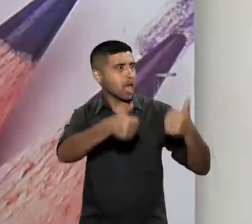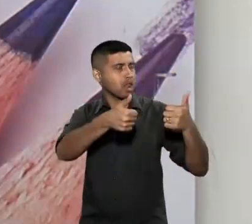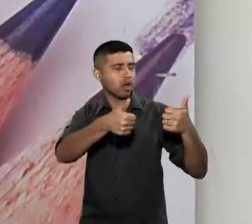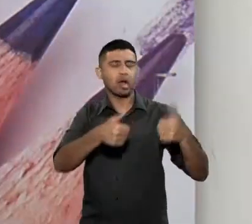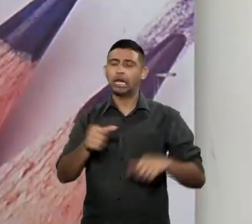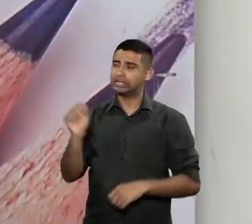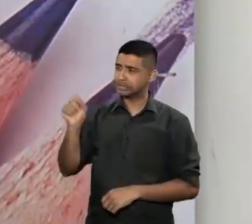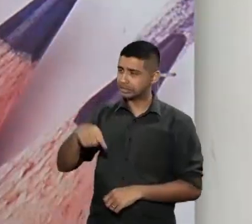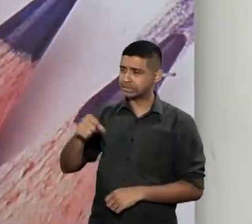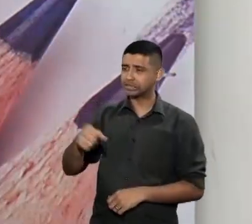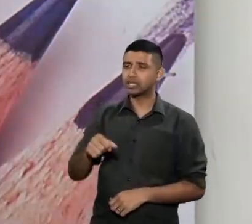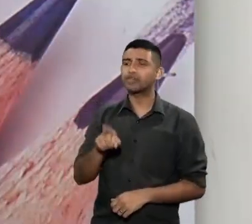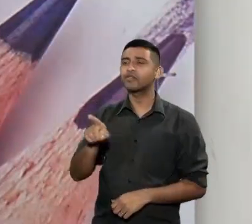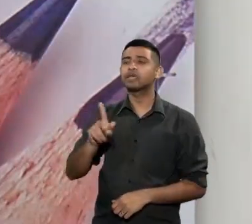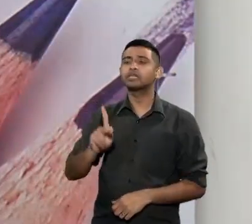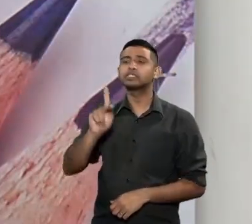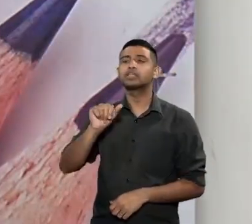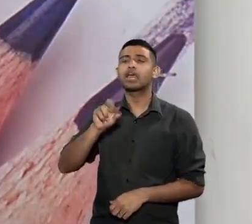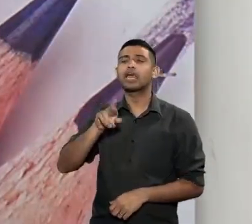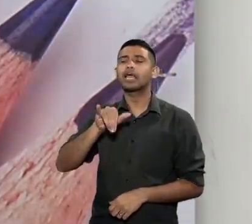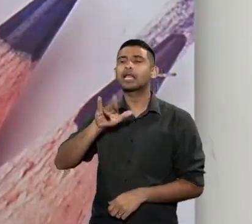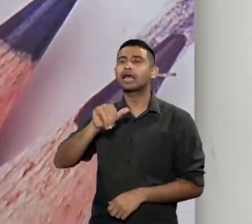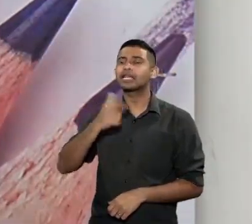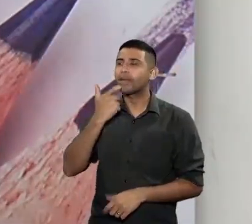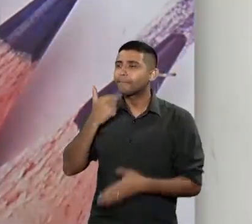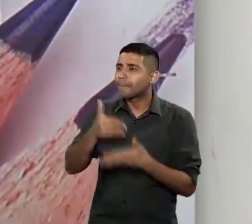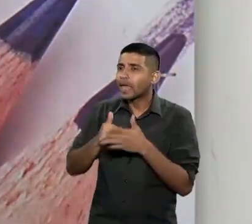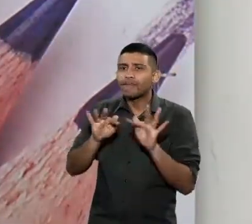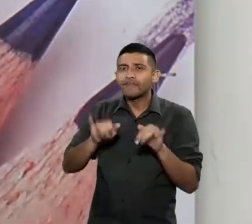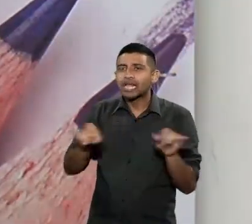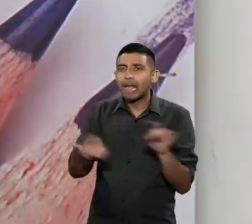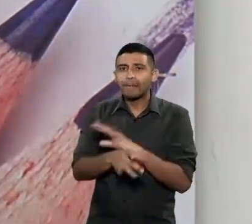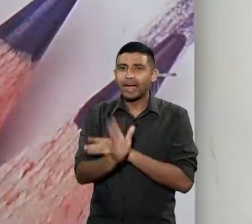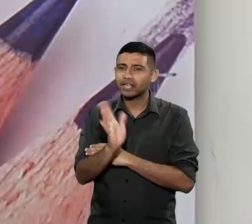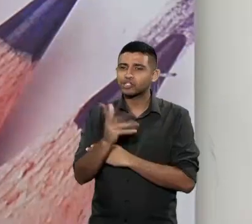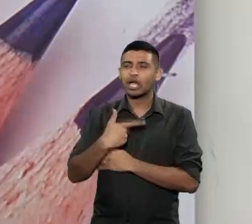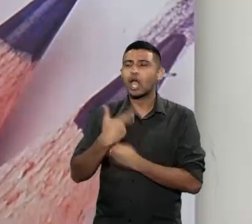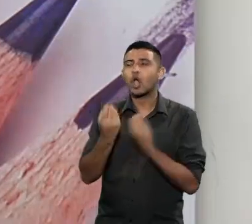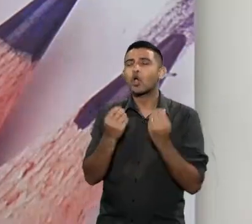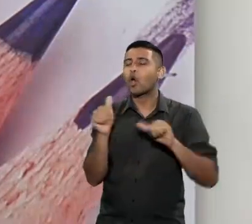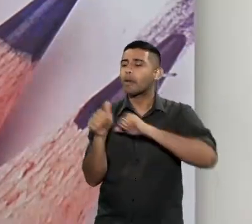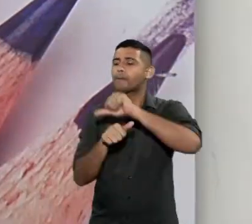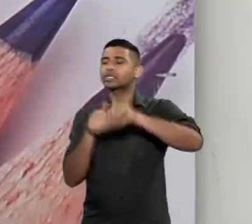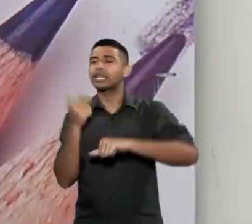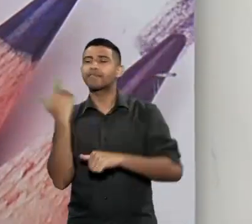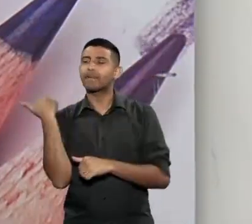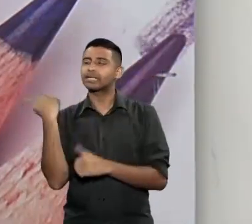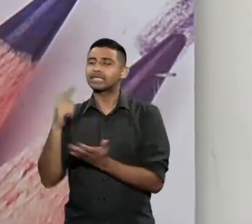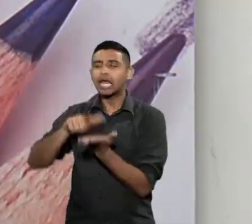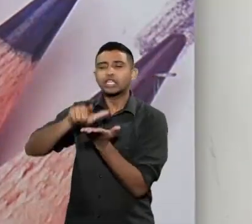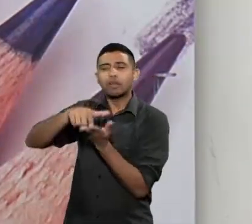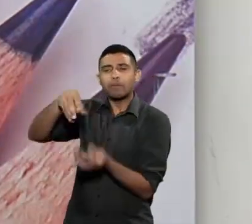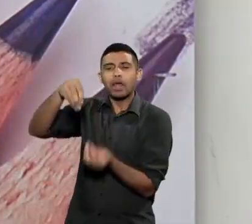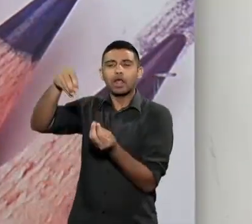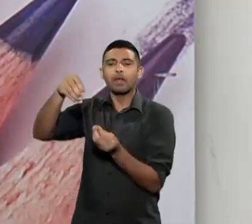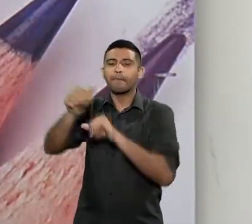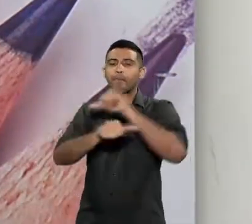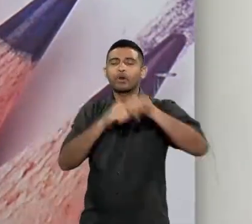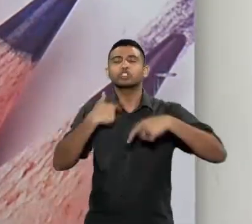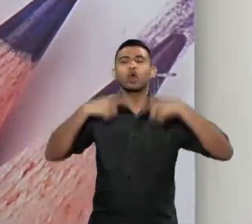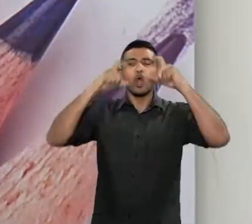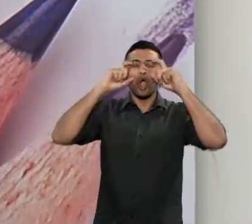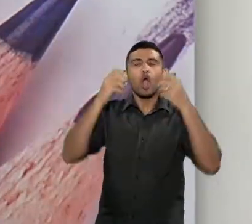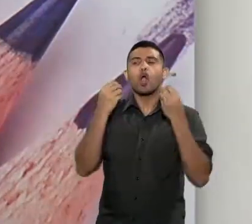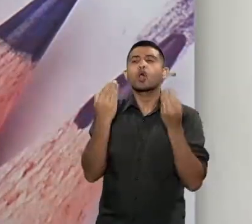benéfico, sim. Muito melhor. Sim. Você, Karina, a gente está no finalzinho do programa. Como é que foi essa passagem da lâmina para o óculos para você? O que